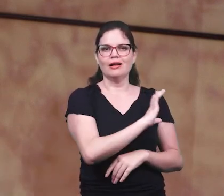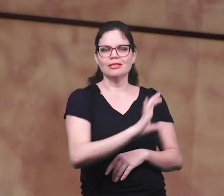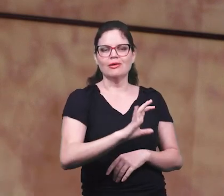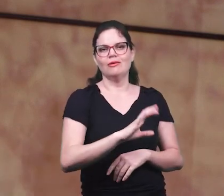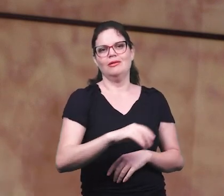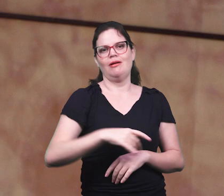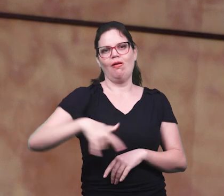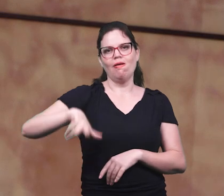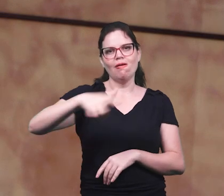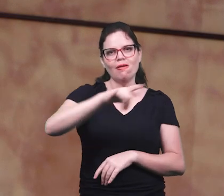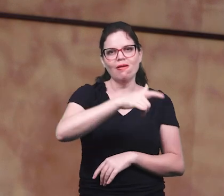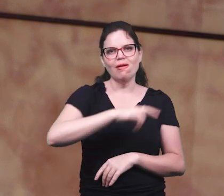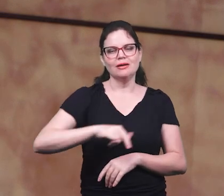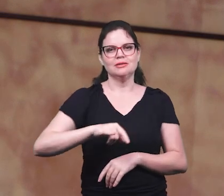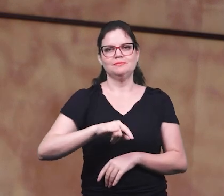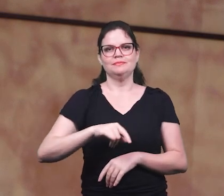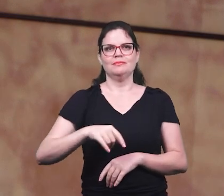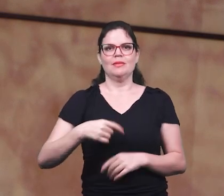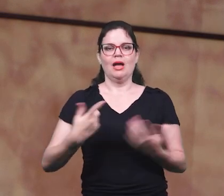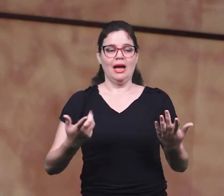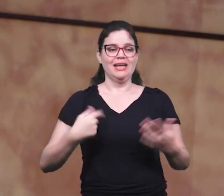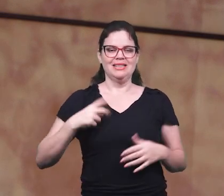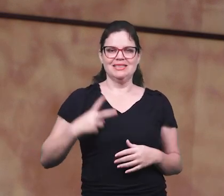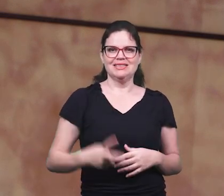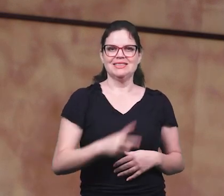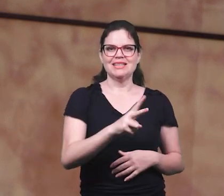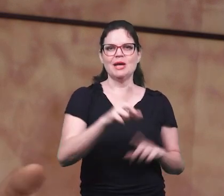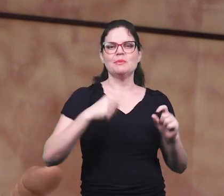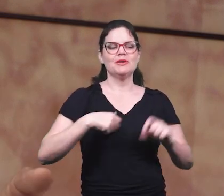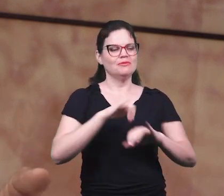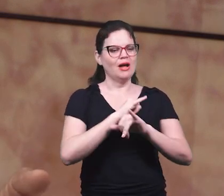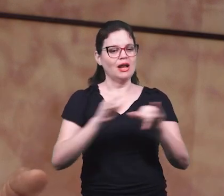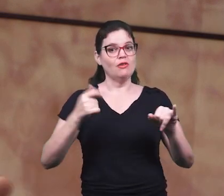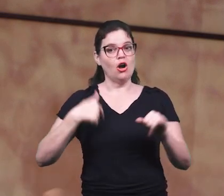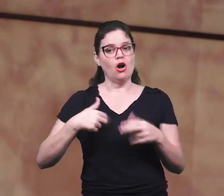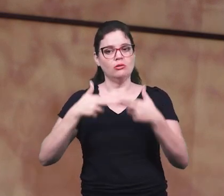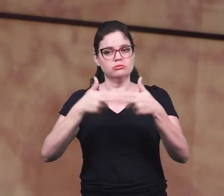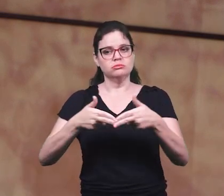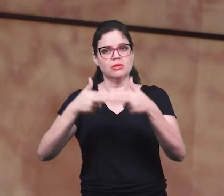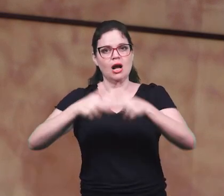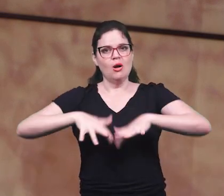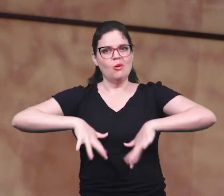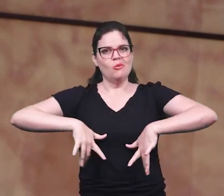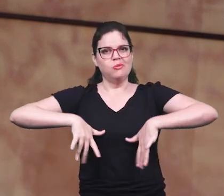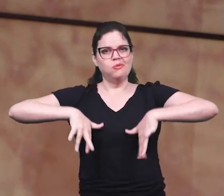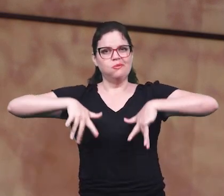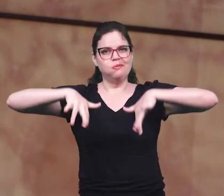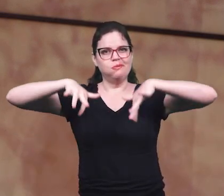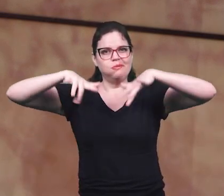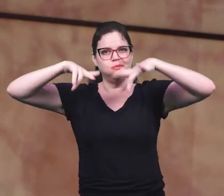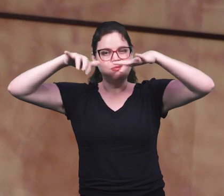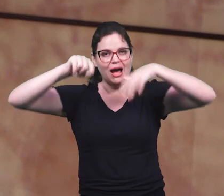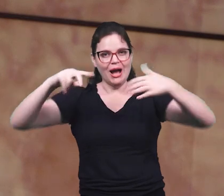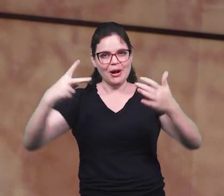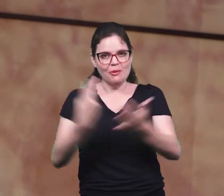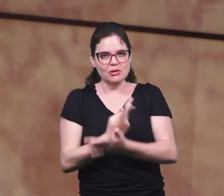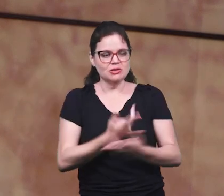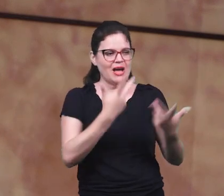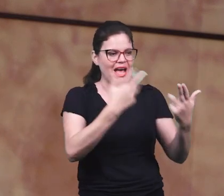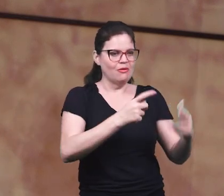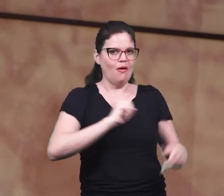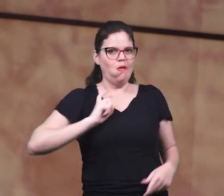e ele combateu muito isso, falava sobre o dilúvio, comparando o dilúvio, a libertinagem. As pregações dele é muito